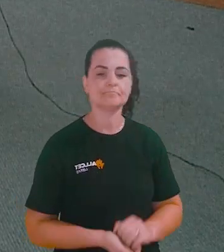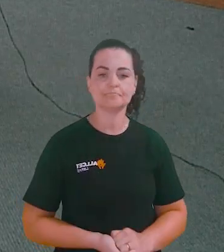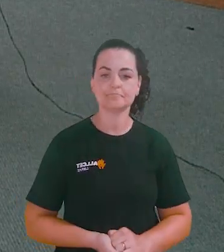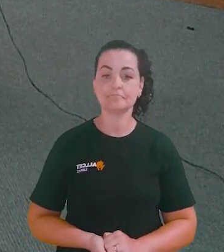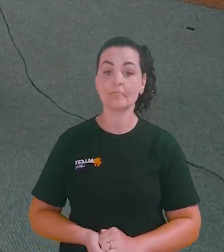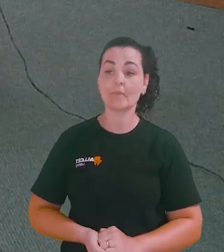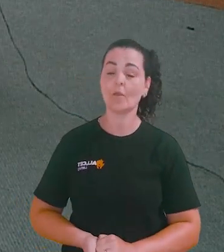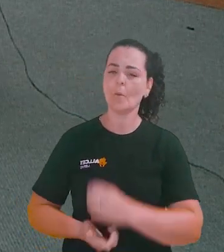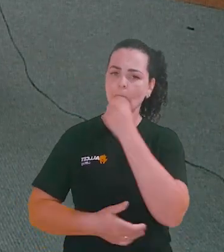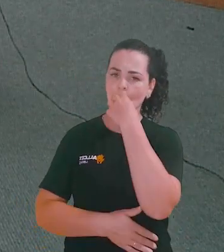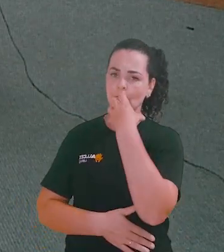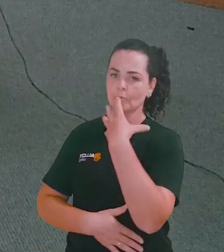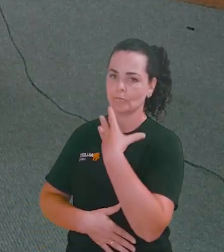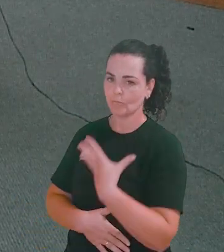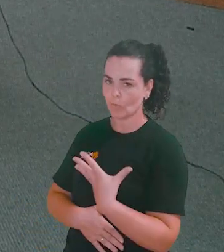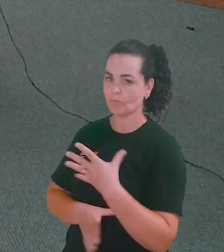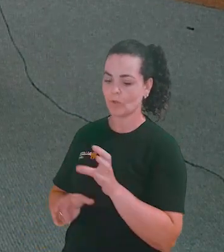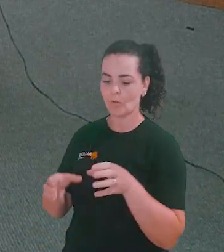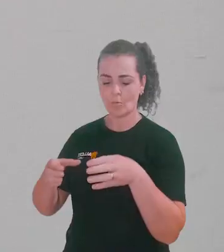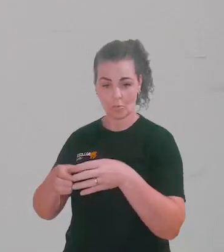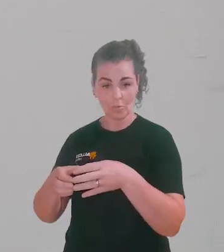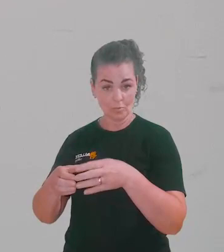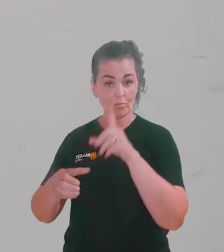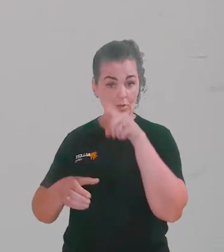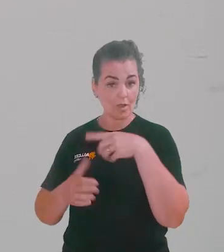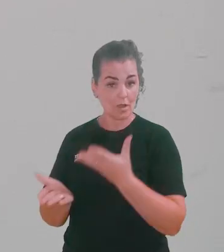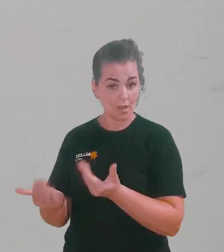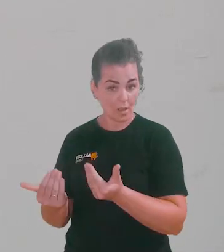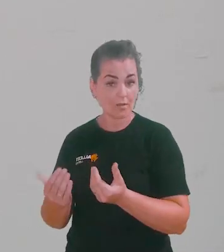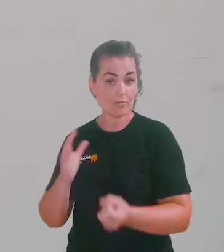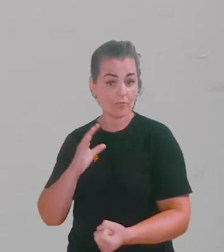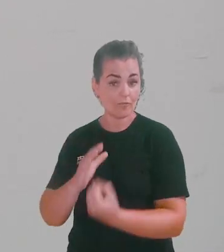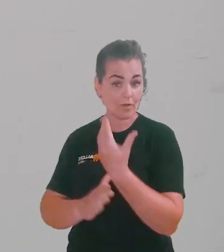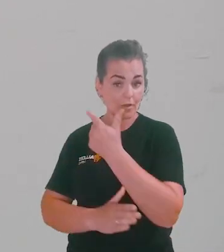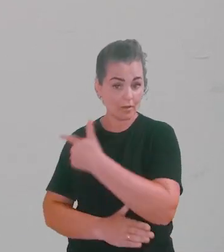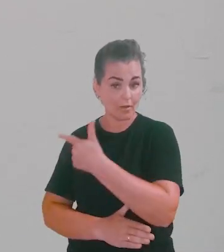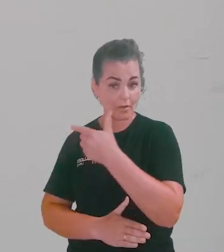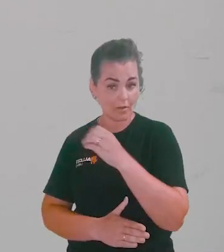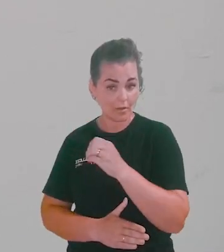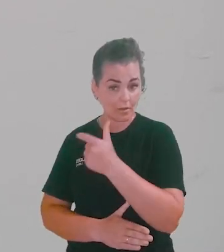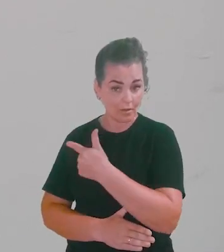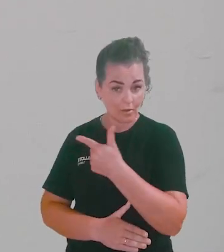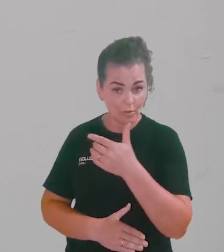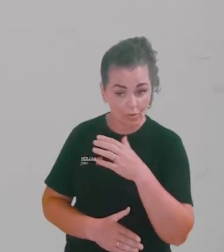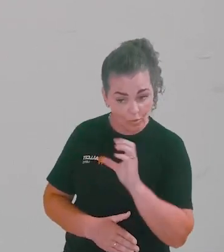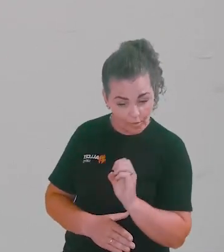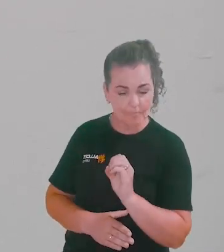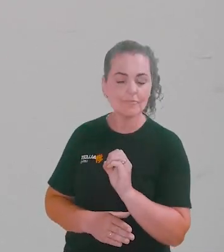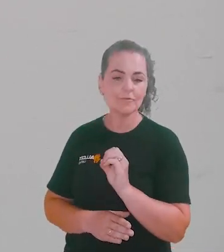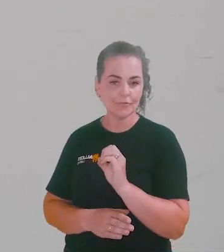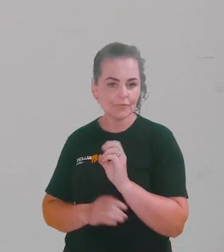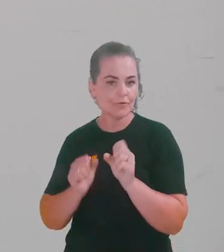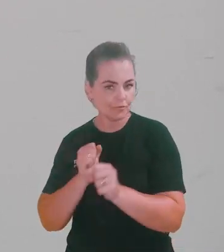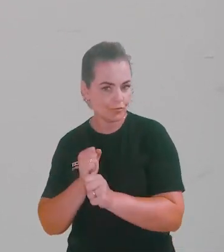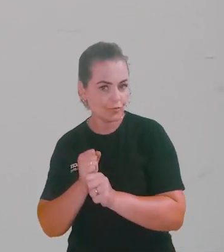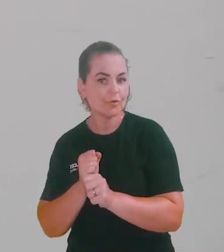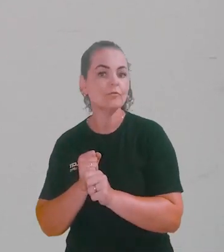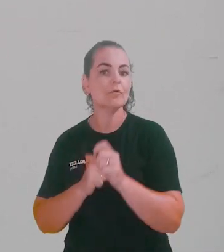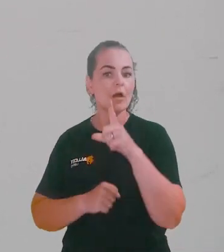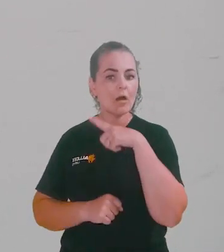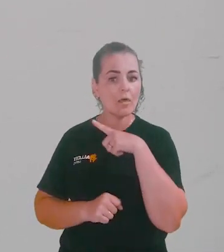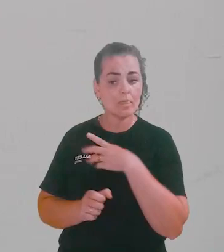retorno tem sido muito positivo, apesar de o núcleo ser um núcleo jovem, né? Ele foi fundado em 2020, então a gente tem